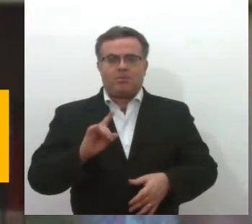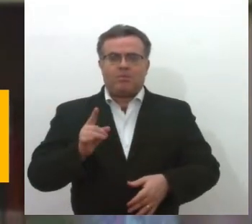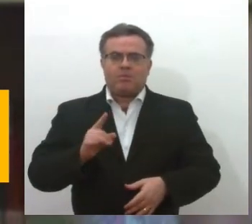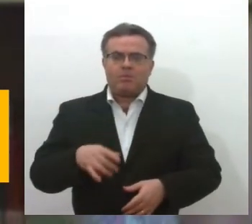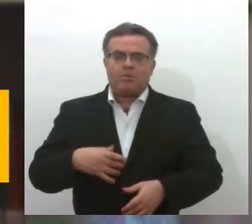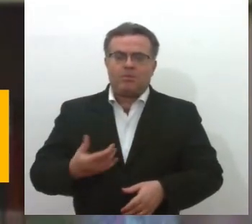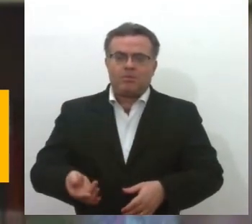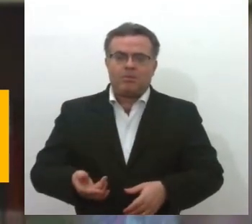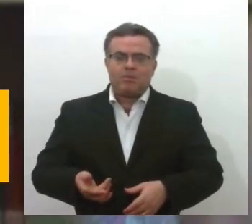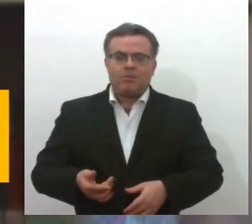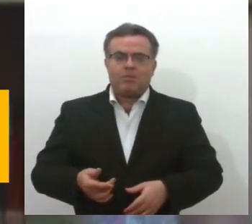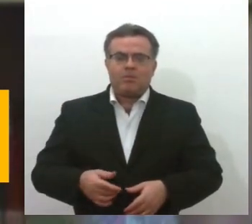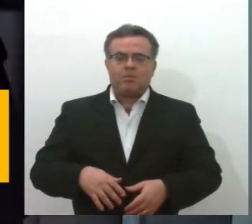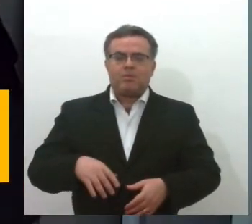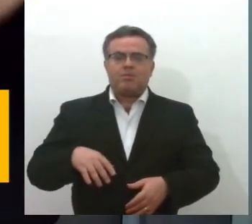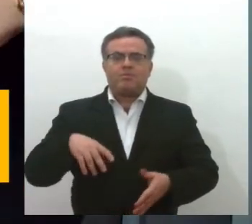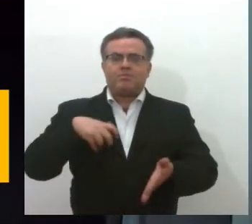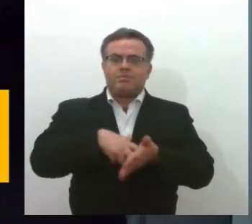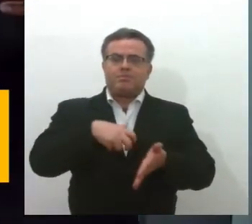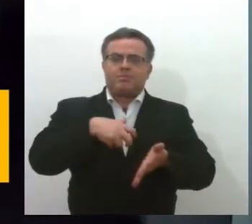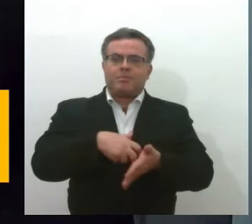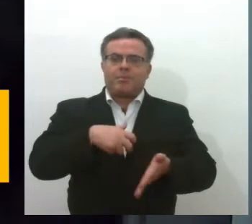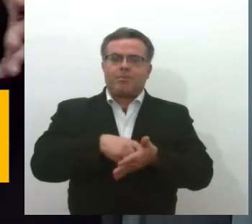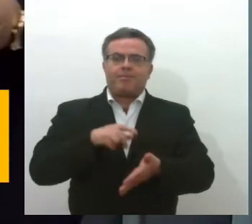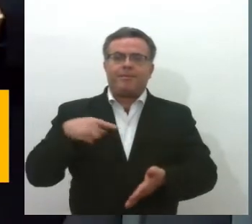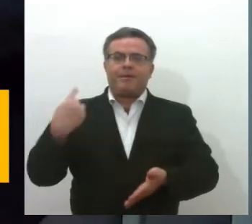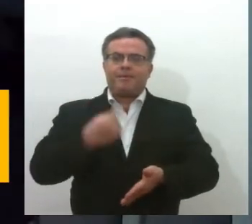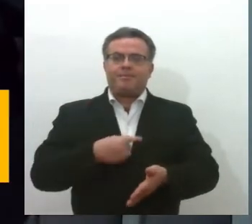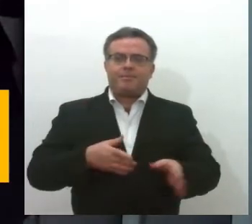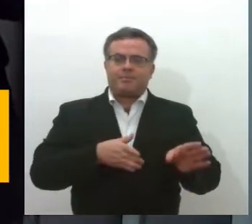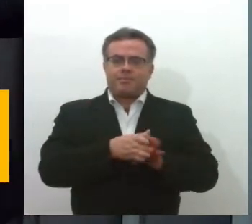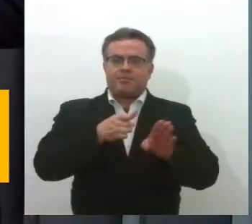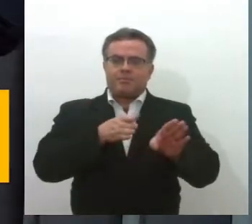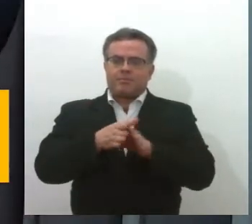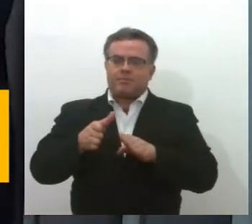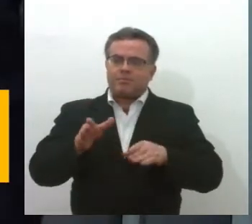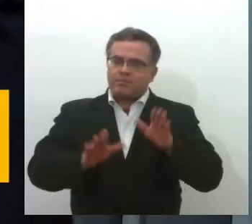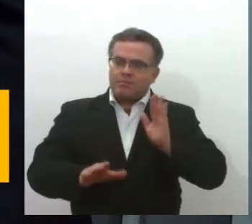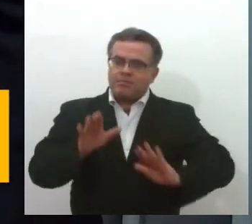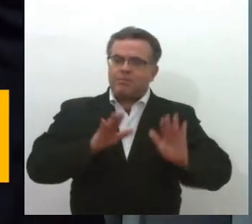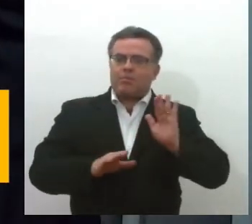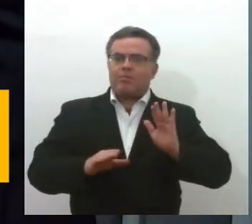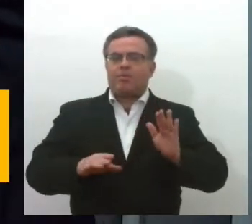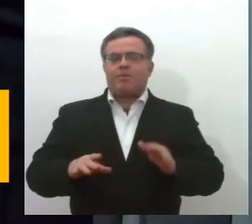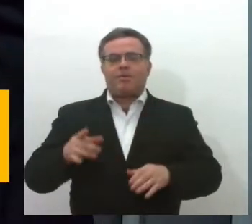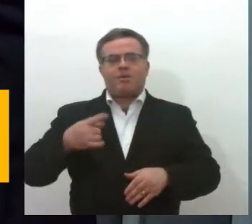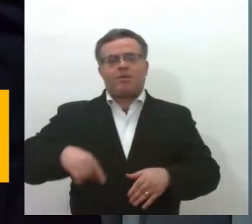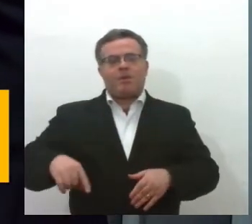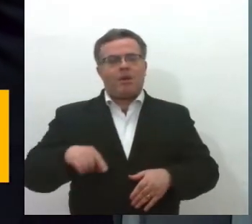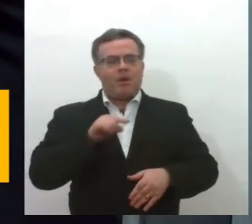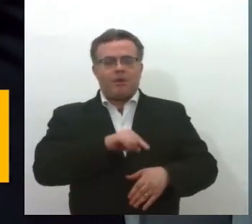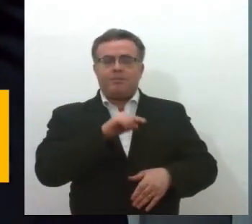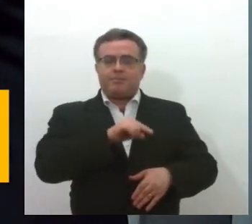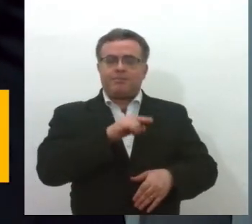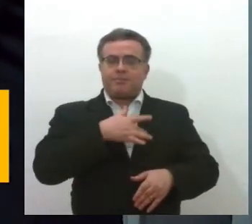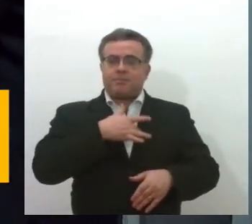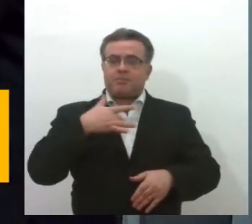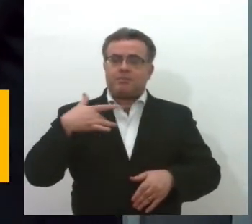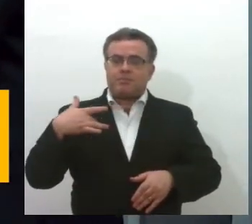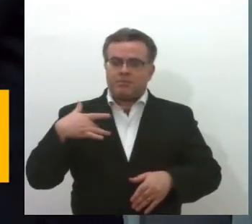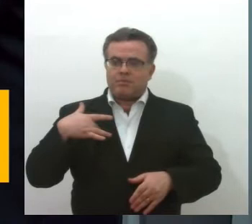esse tipo de punição, Daniela, que a gente reforça muitas vezes em campanhas, é para trazer, de fato, o bem-estar animal. Assim como nós, seres